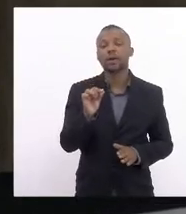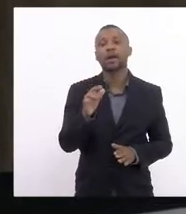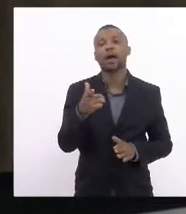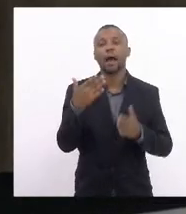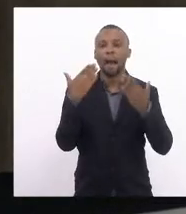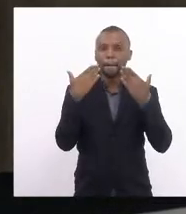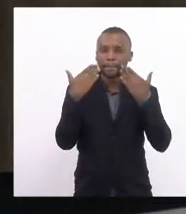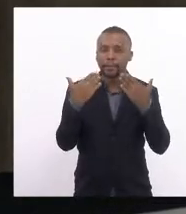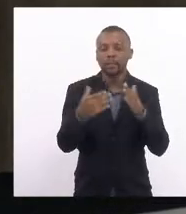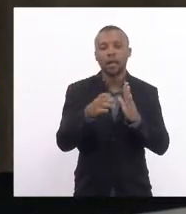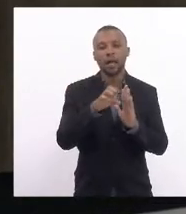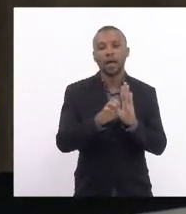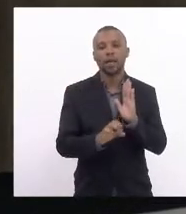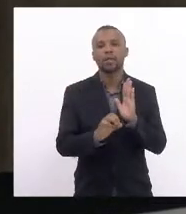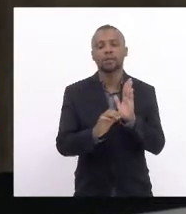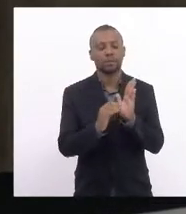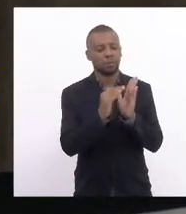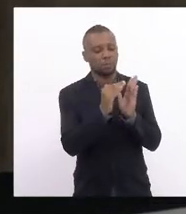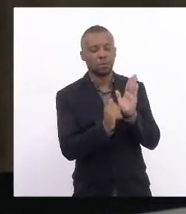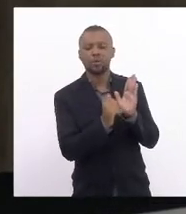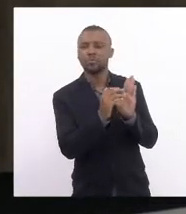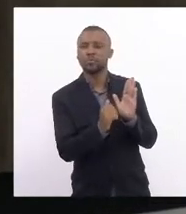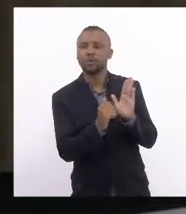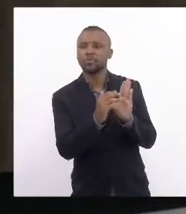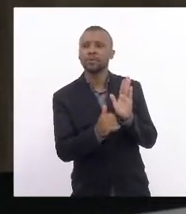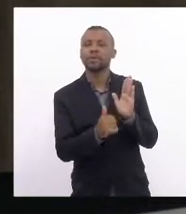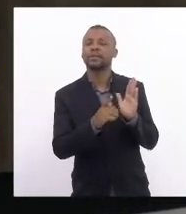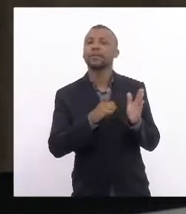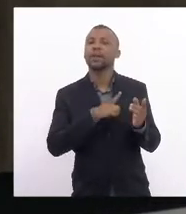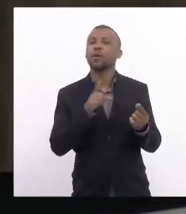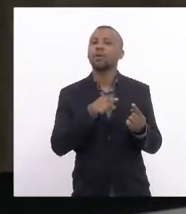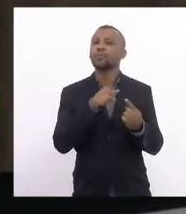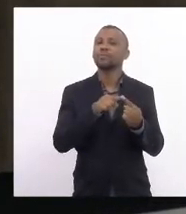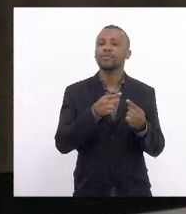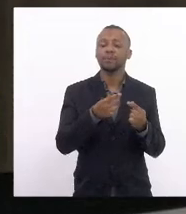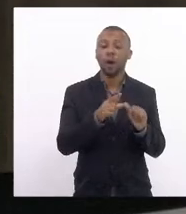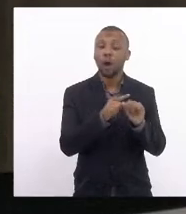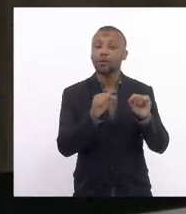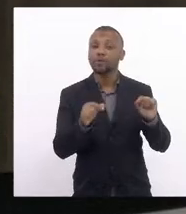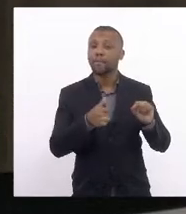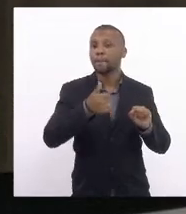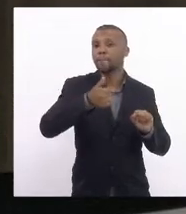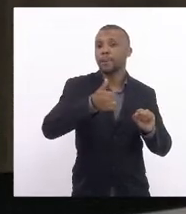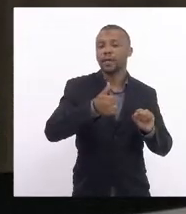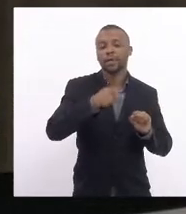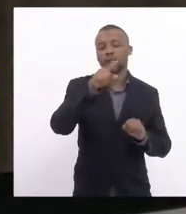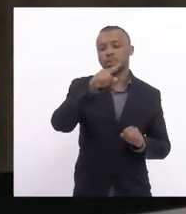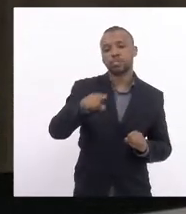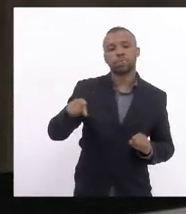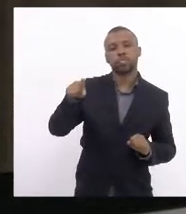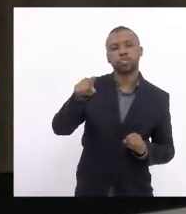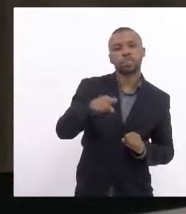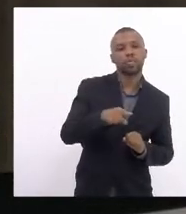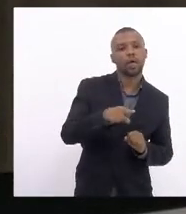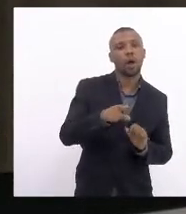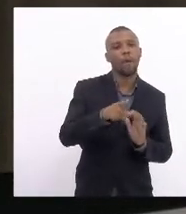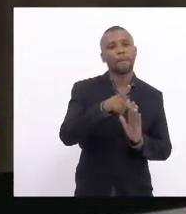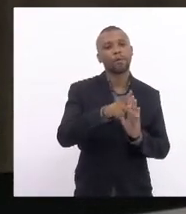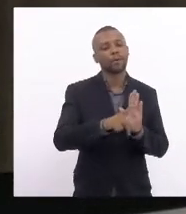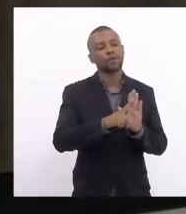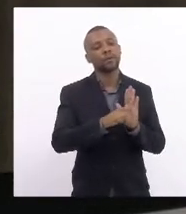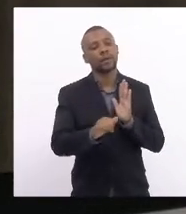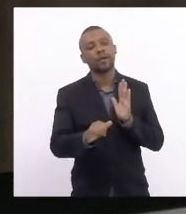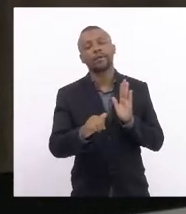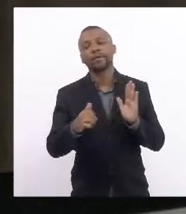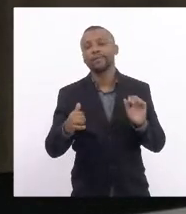apresentação de emendas supressivas que mutilam, principalmente o artigo 1º, mutilam integralmente um projeto de lei. Quer dizer, o